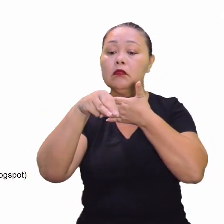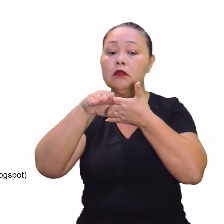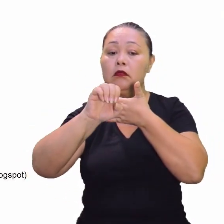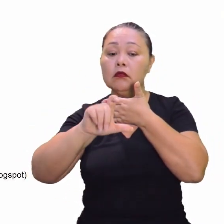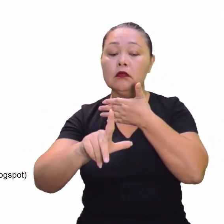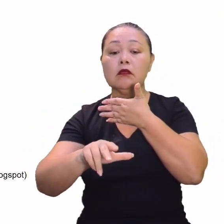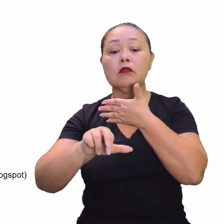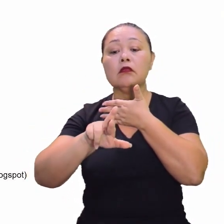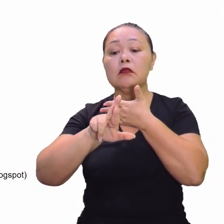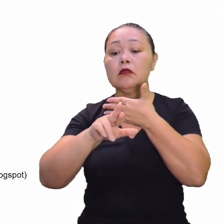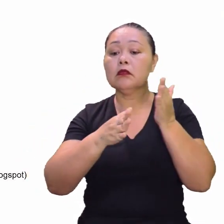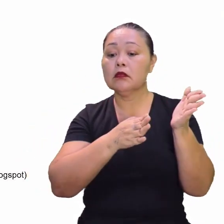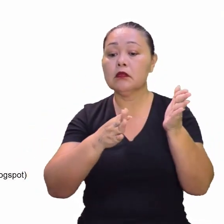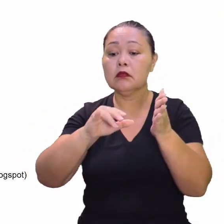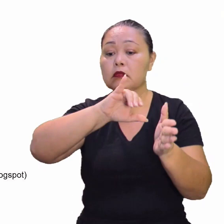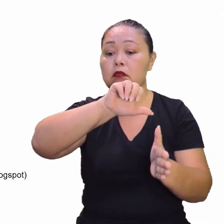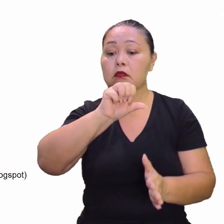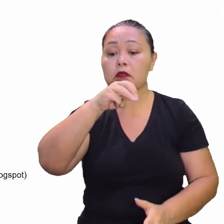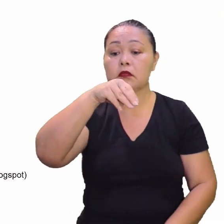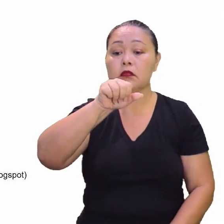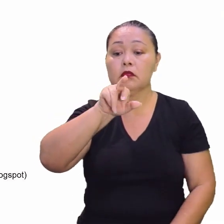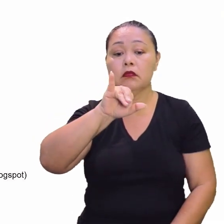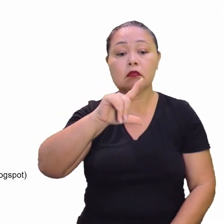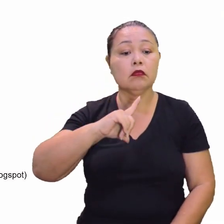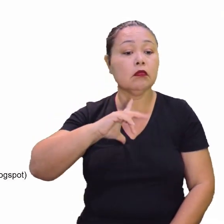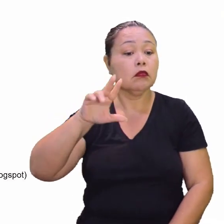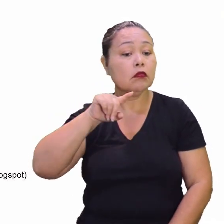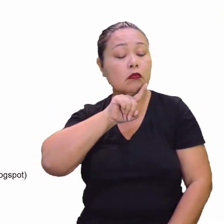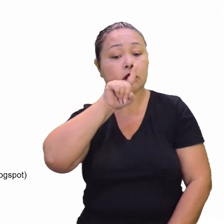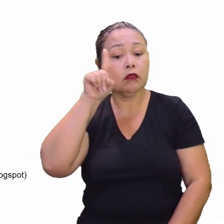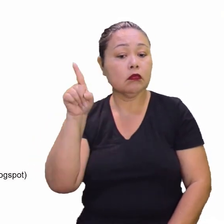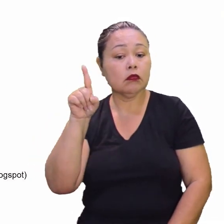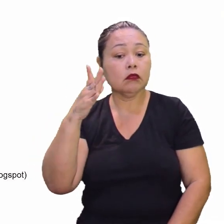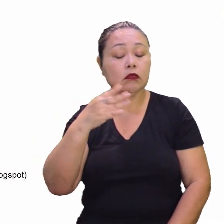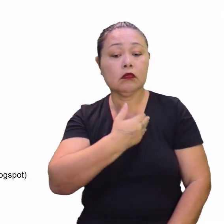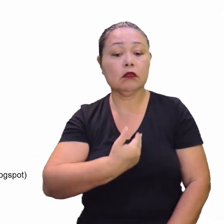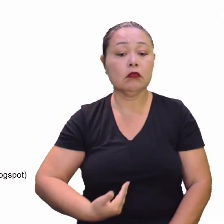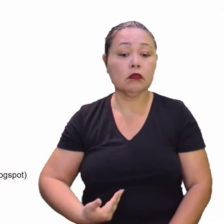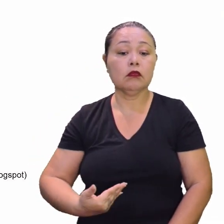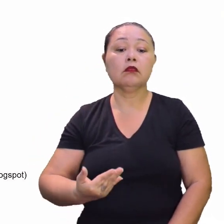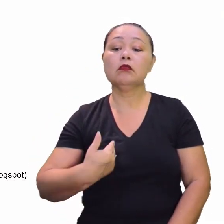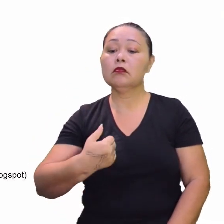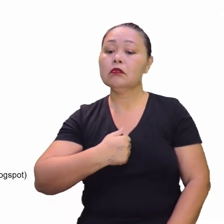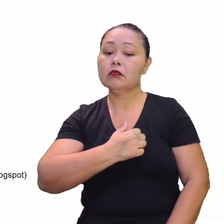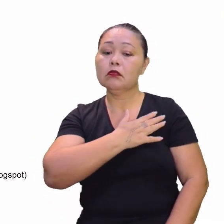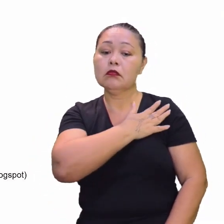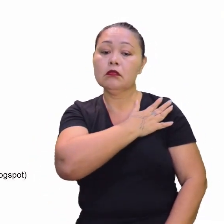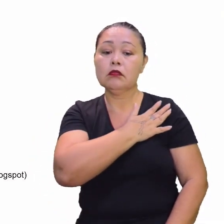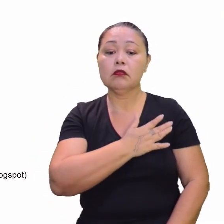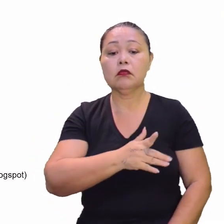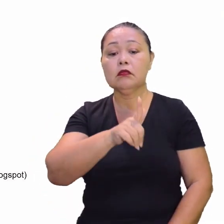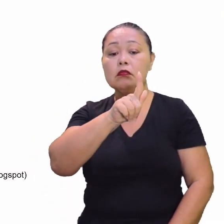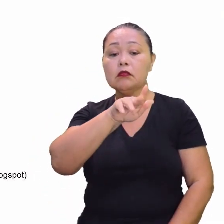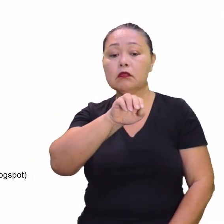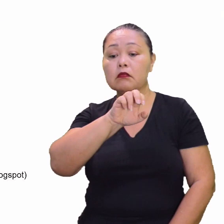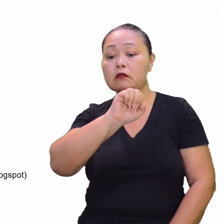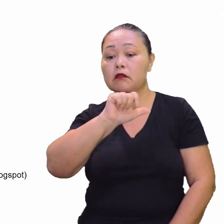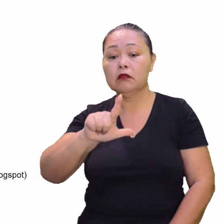Cachoeira de Samuel, no Rio Jamari. É isso aí. Foi lá no governo do general Ernesto